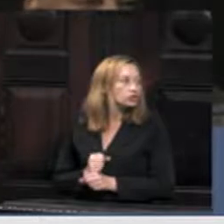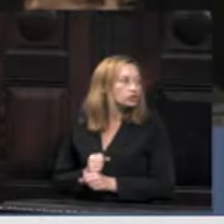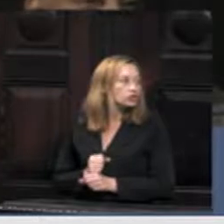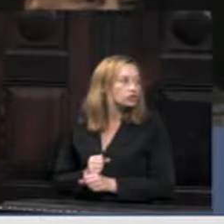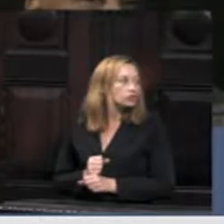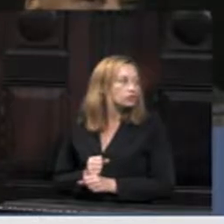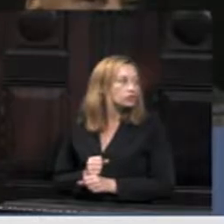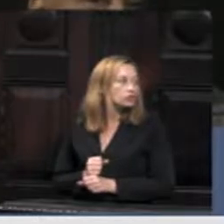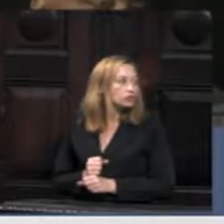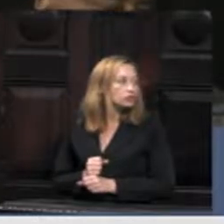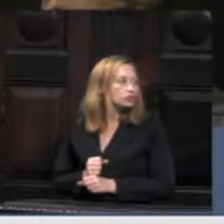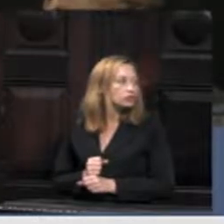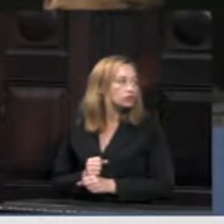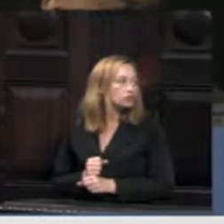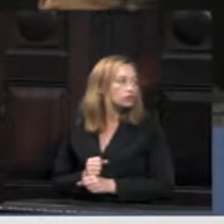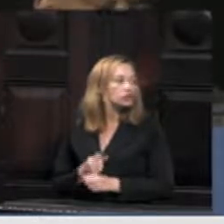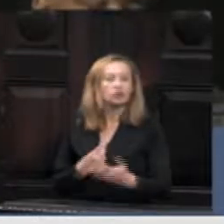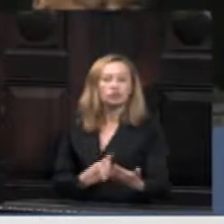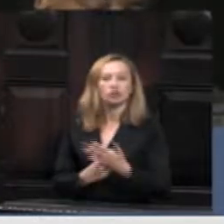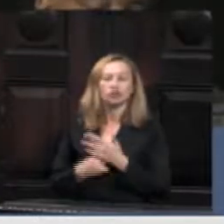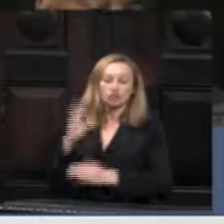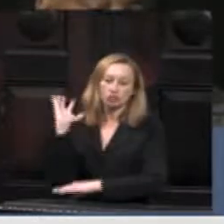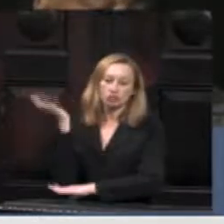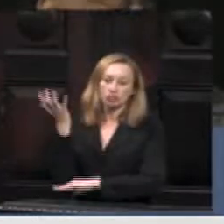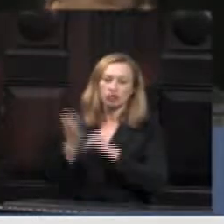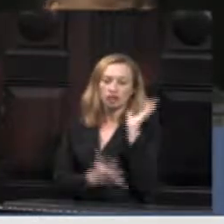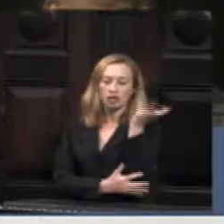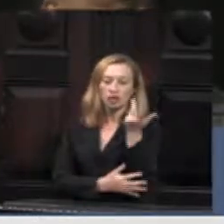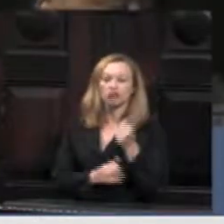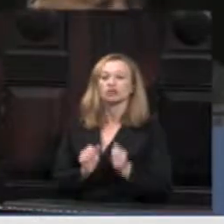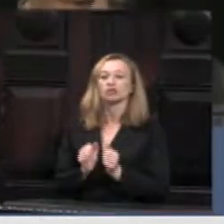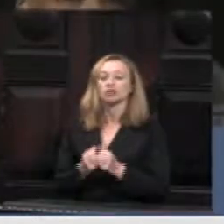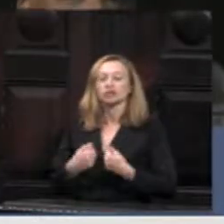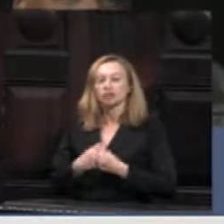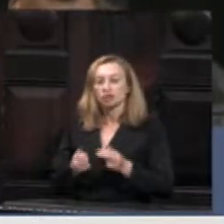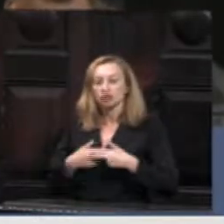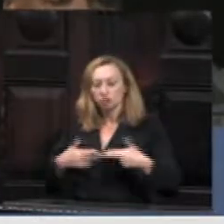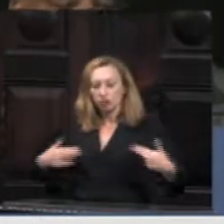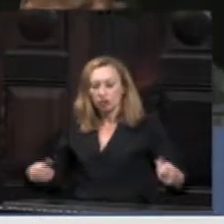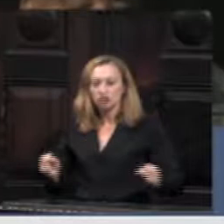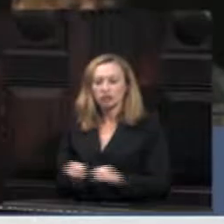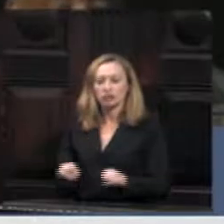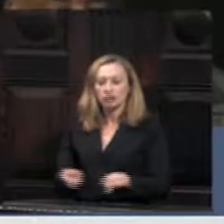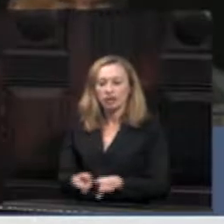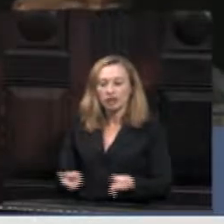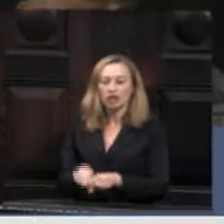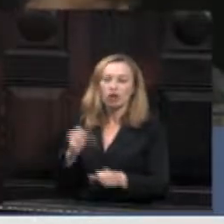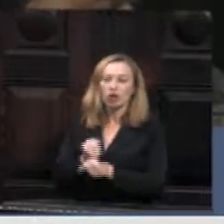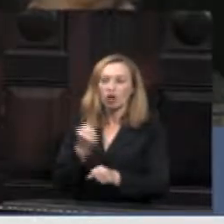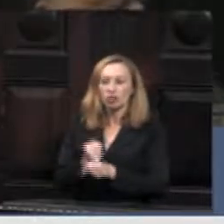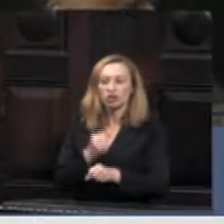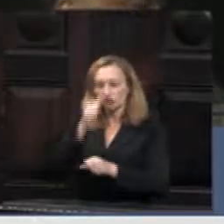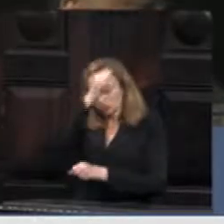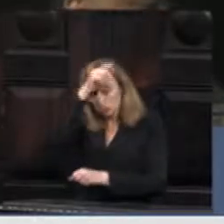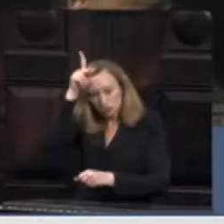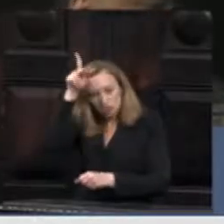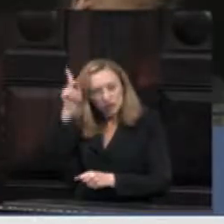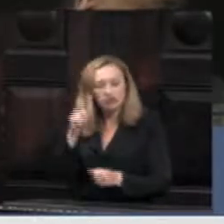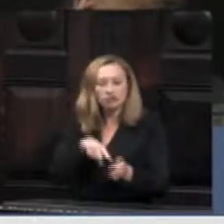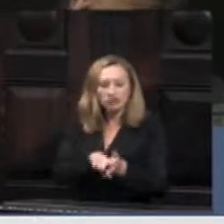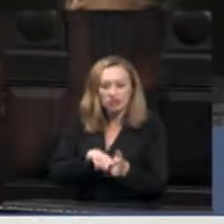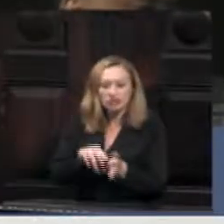Ambiental, Defesa do Meio Ambiente, Transporte, Obras Públicas, Servidores Públicos, Tributação, Controle da Arrecadação Estadual, Fiscalização dos